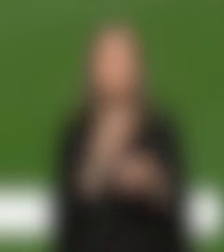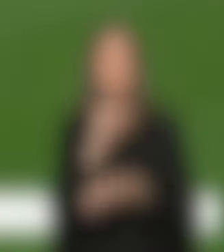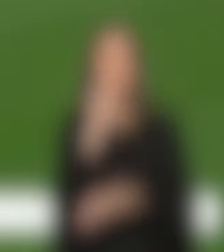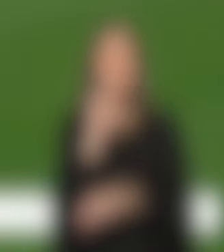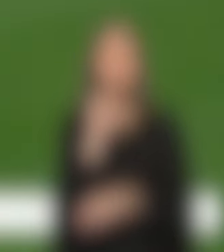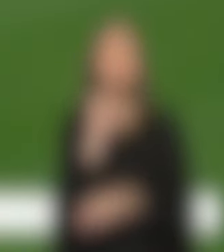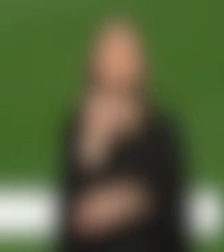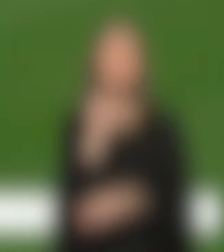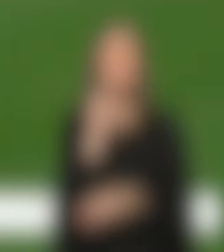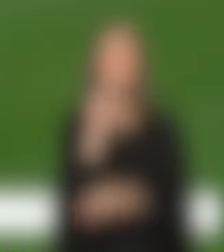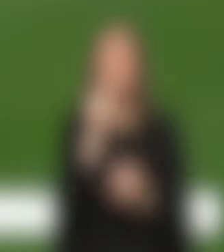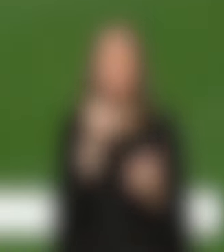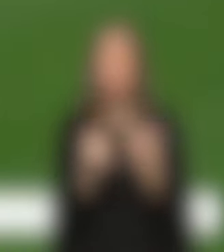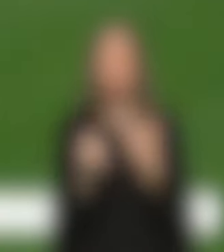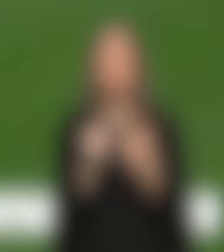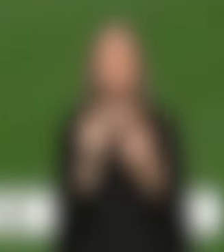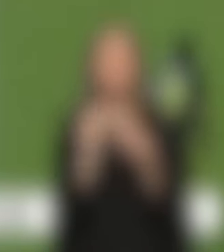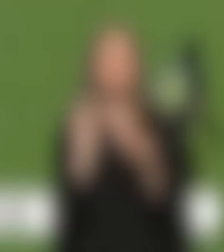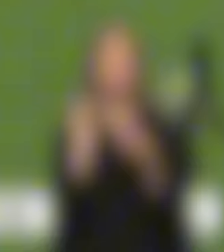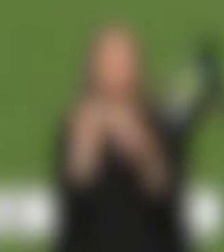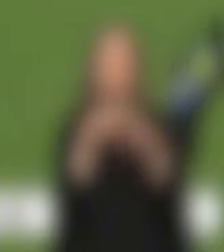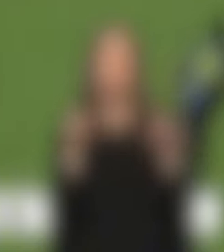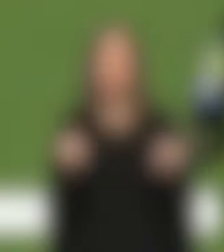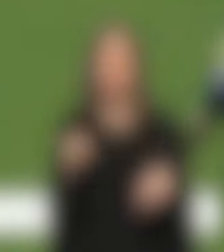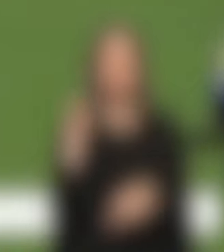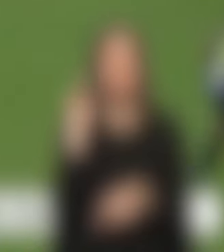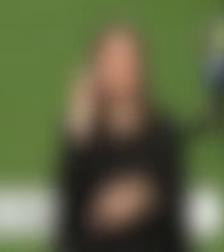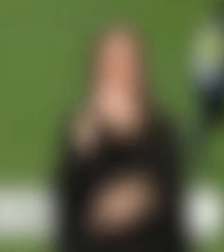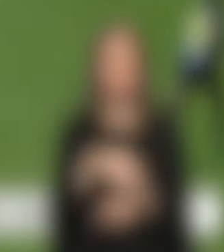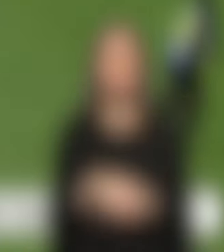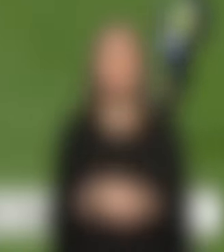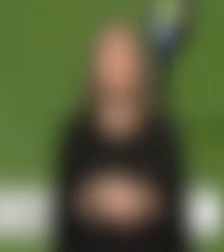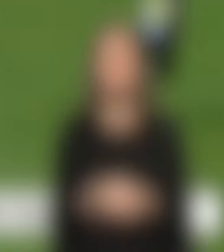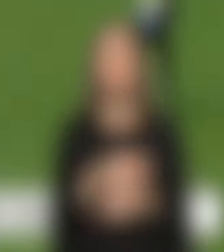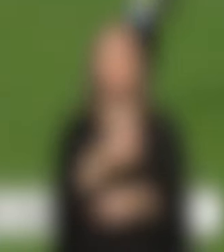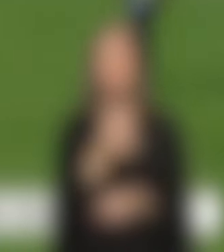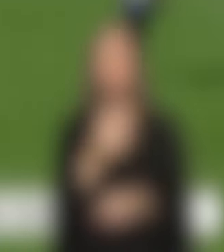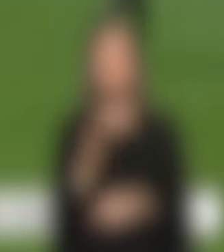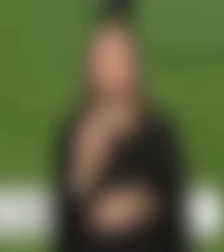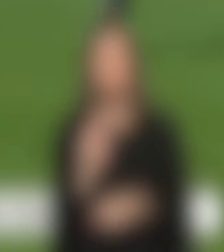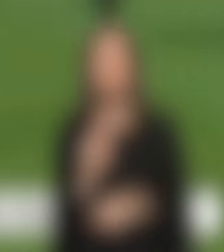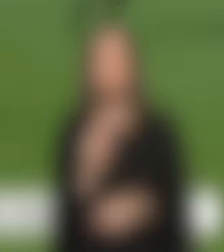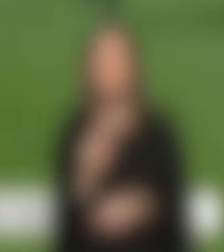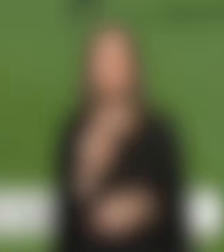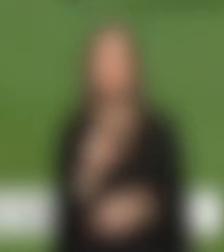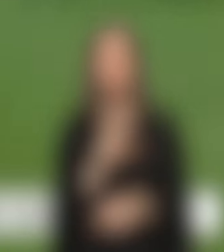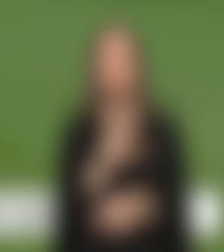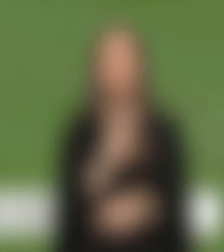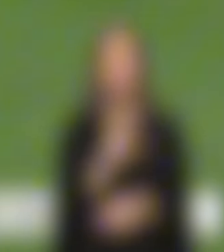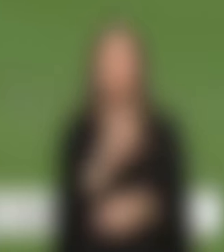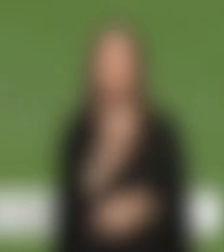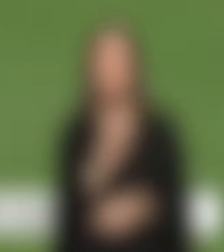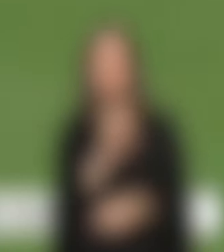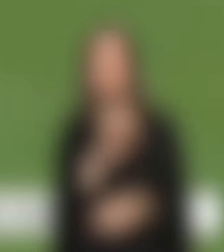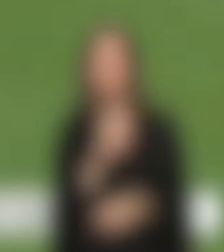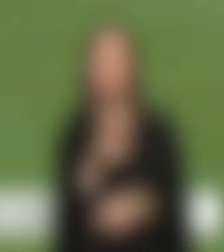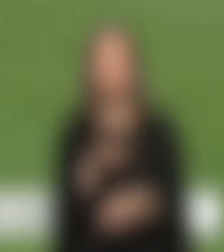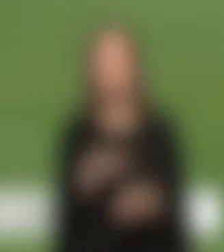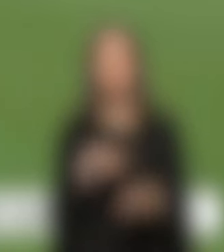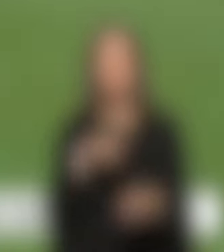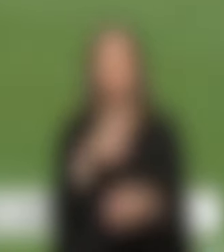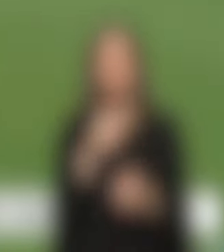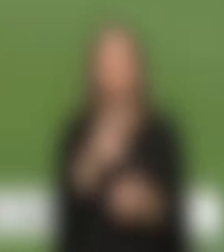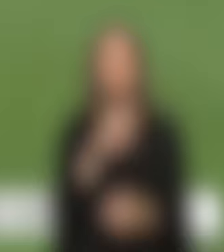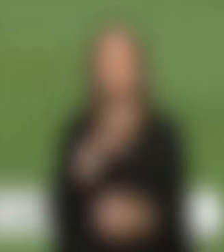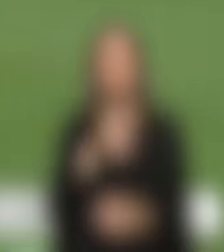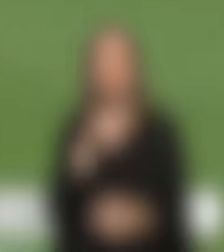Diogo Barbosa, mas por cima da baliza. 24 minutos, resposta do Lusitânia. Bom remate de Nico